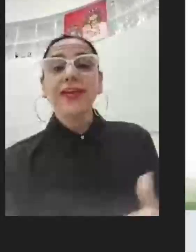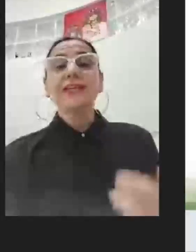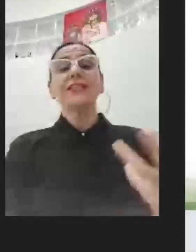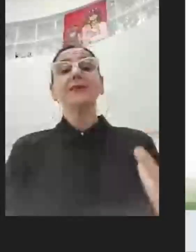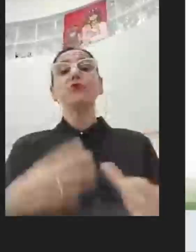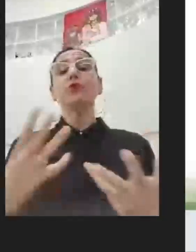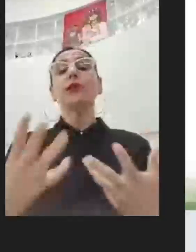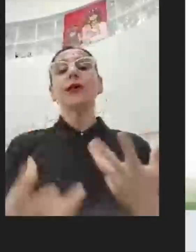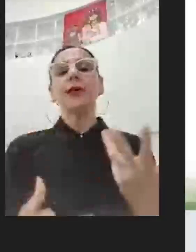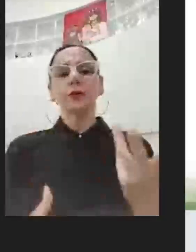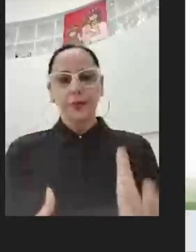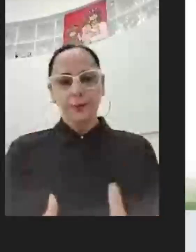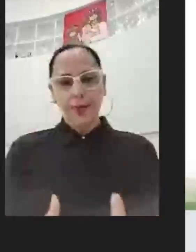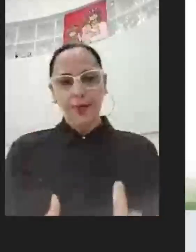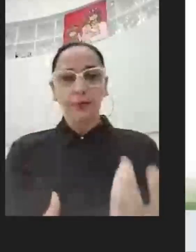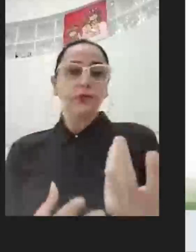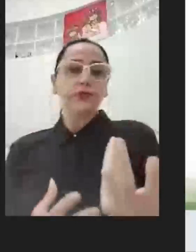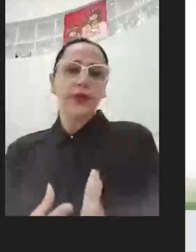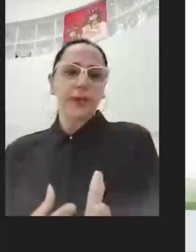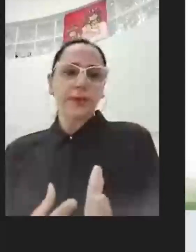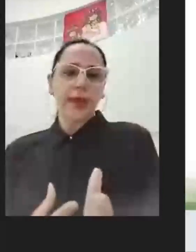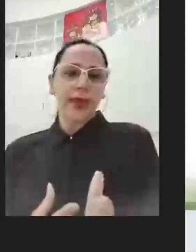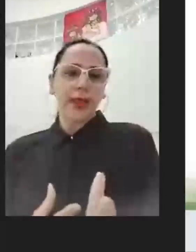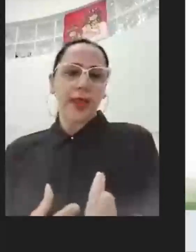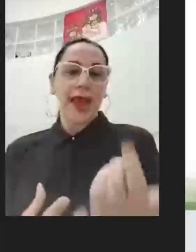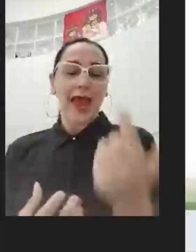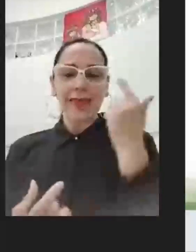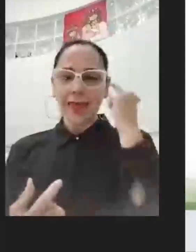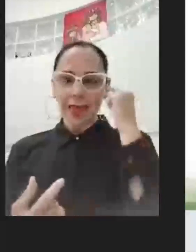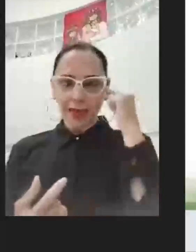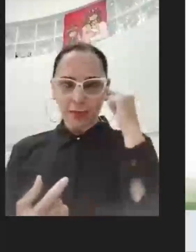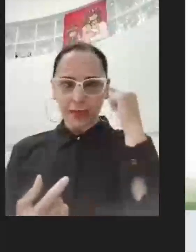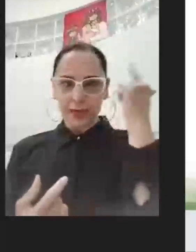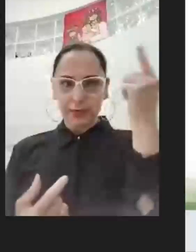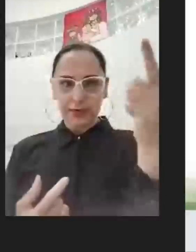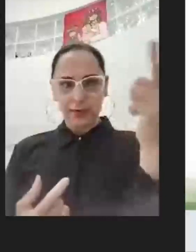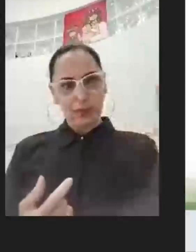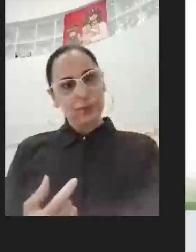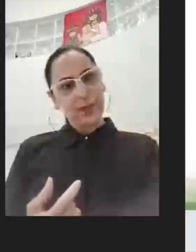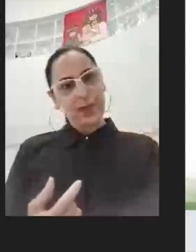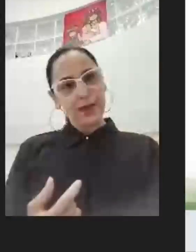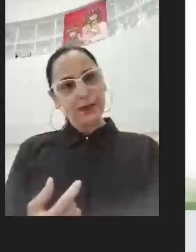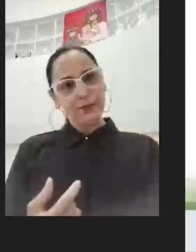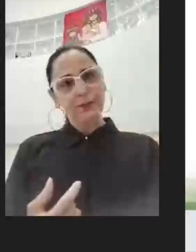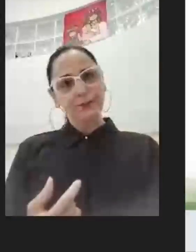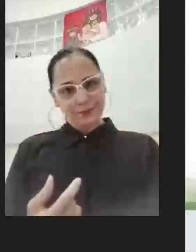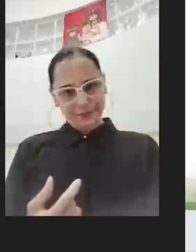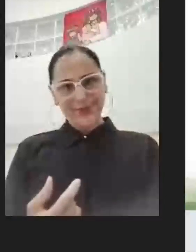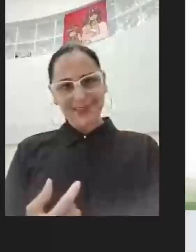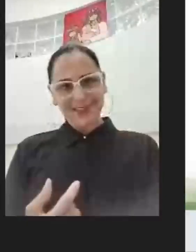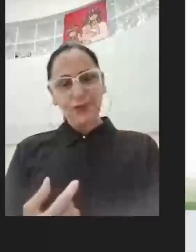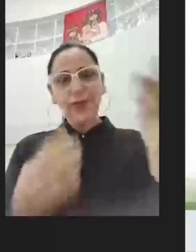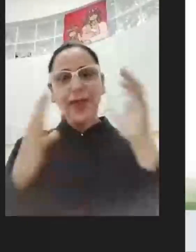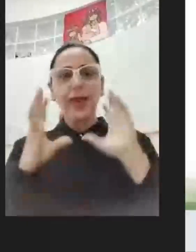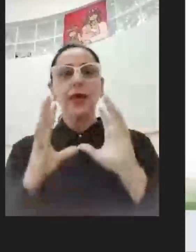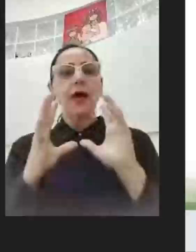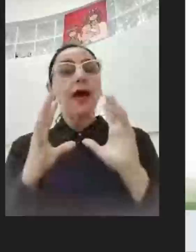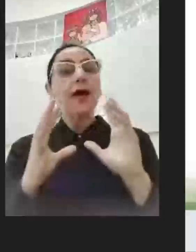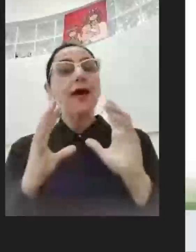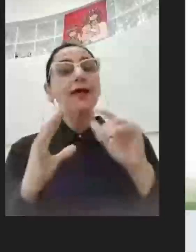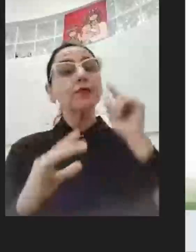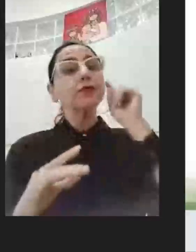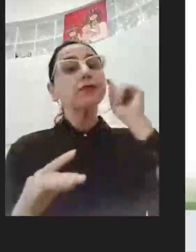fiz? Simulei uma pega, mostrei para ela. Aí ela olhando para mim, o pai,